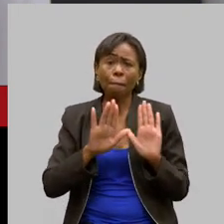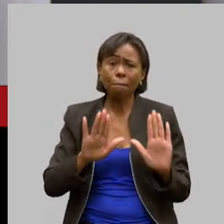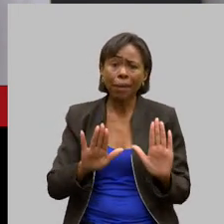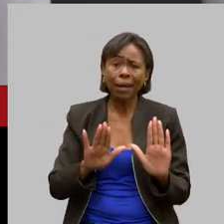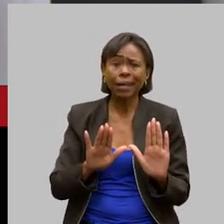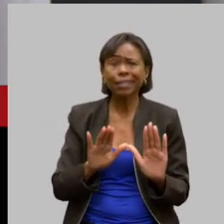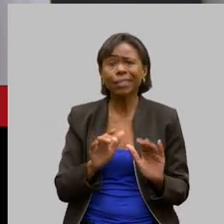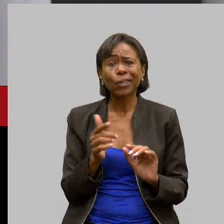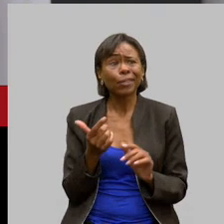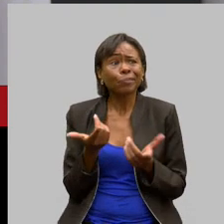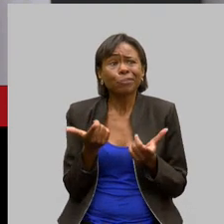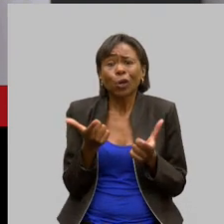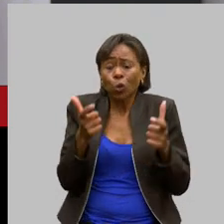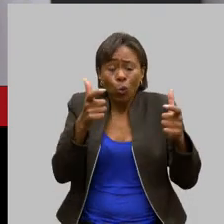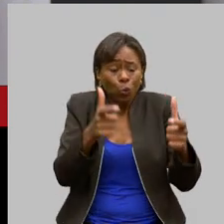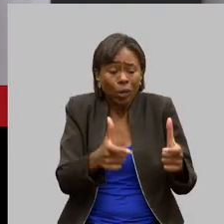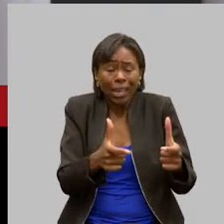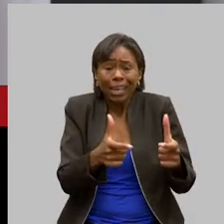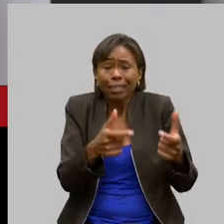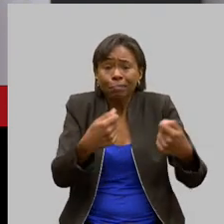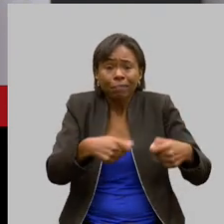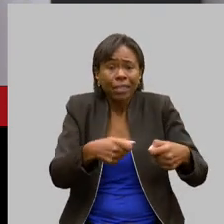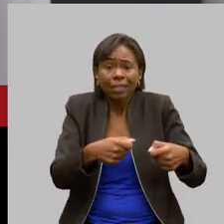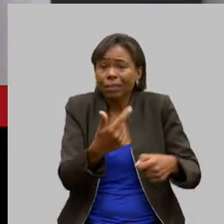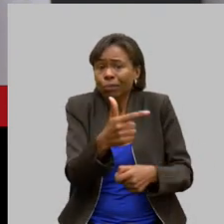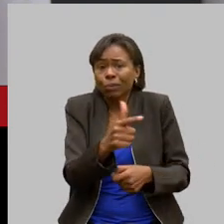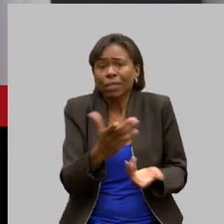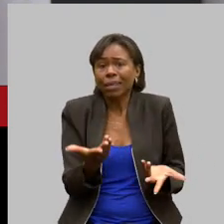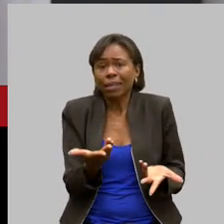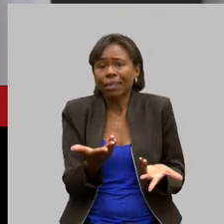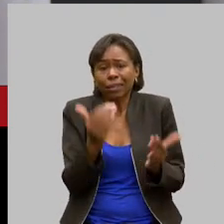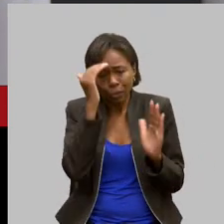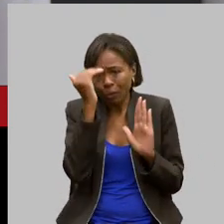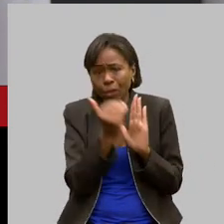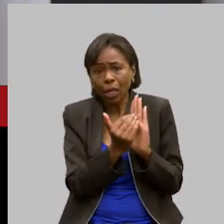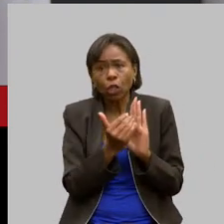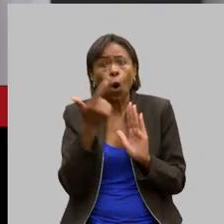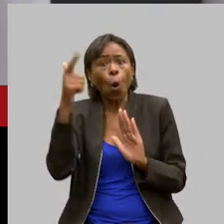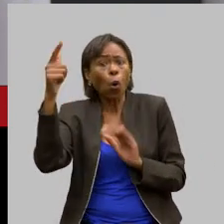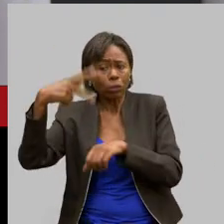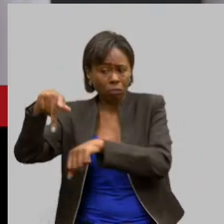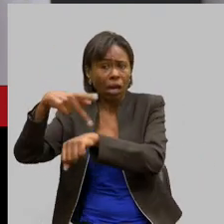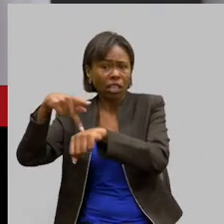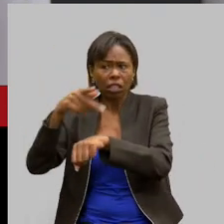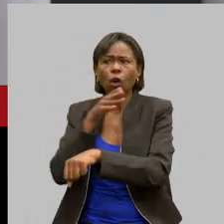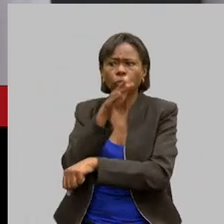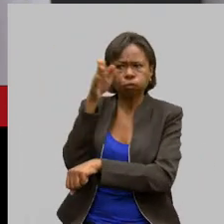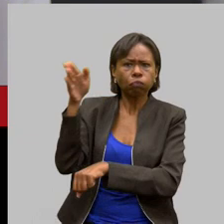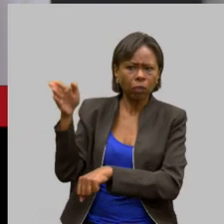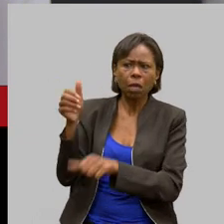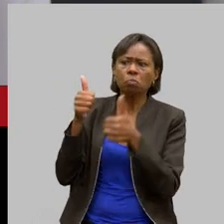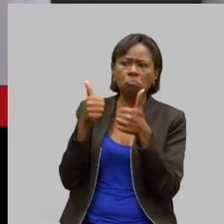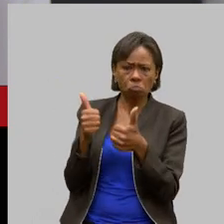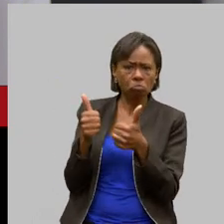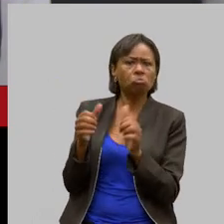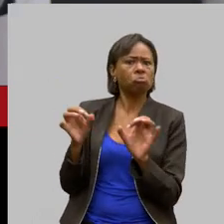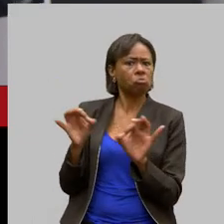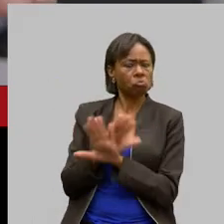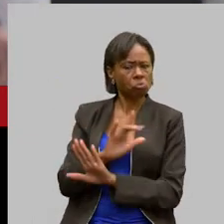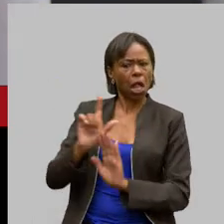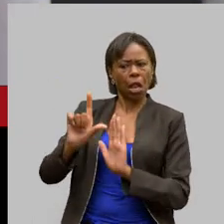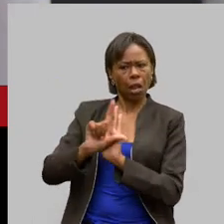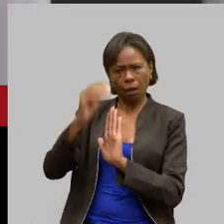na Austrália chega em outros países que eu Visitei chegam aqui não chega né então ontem